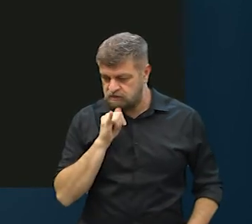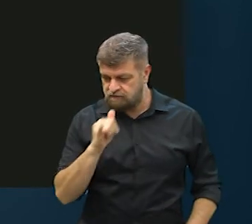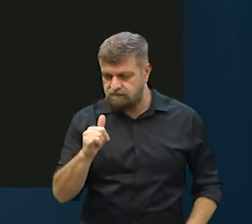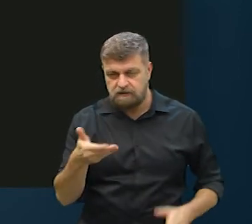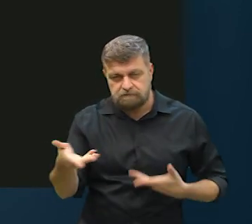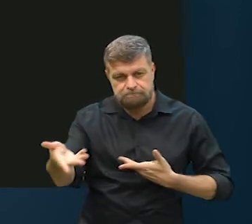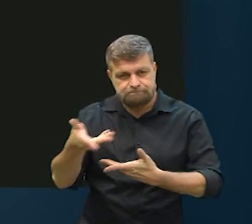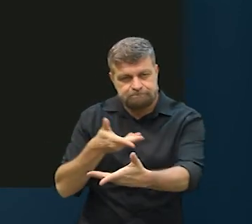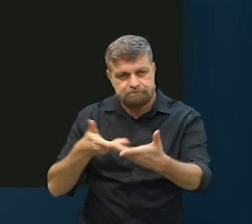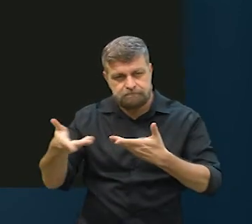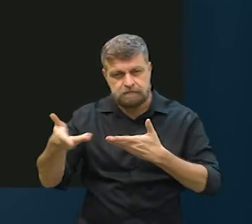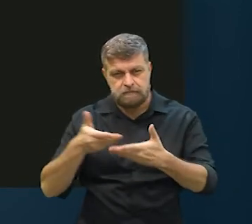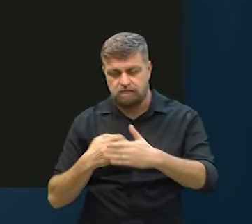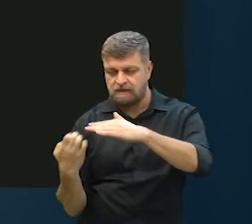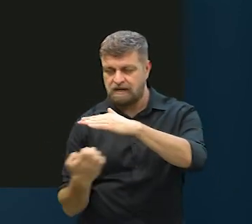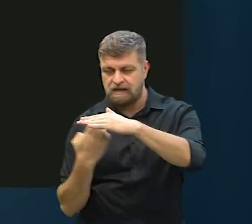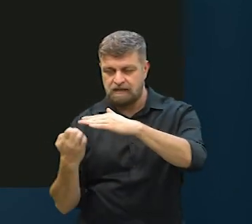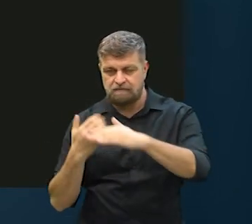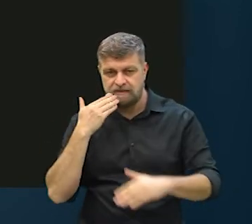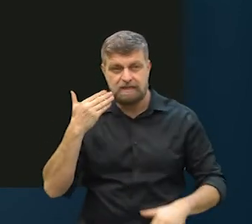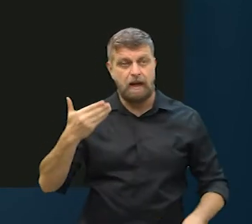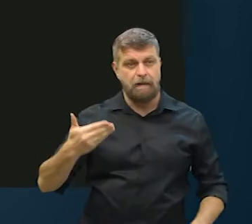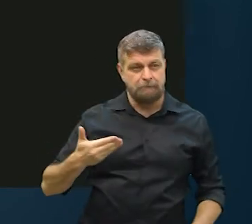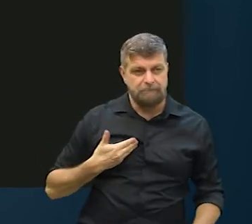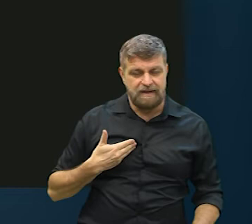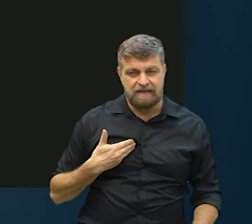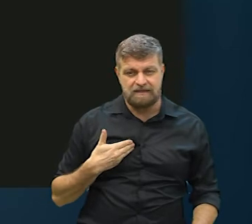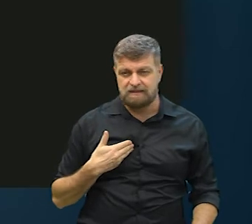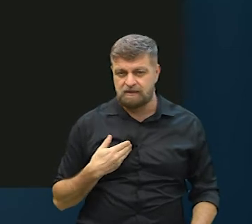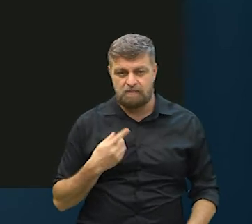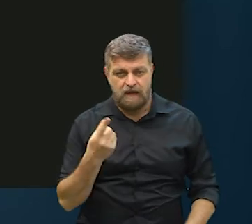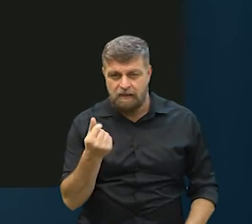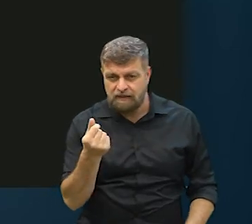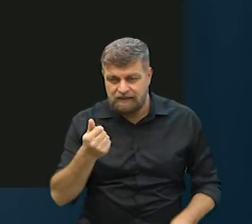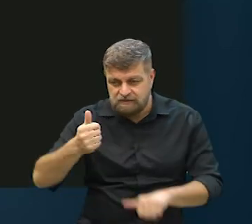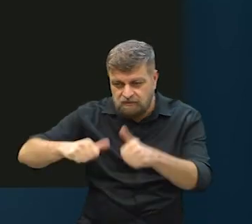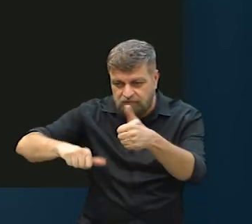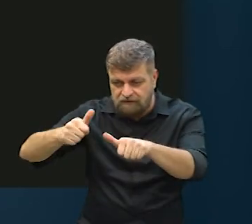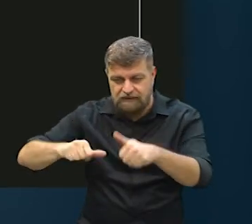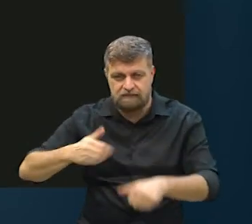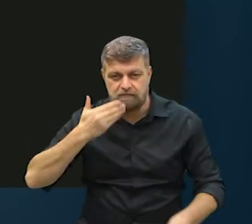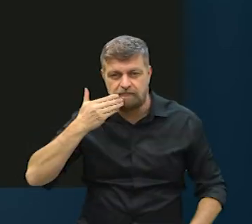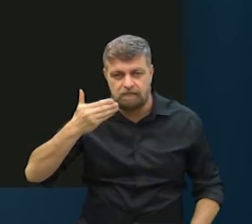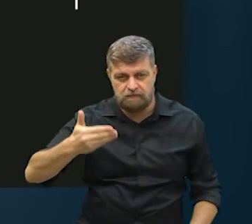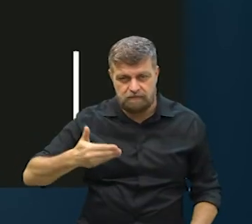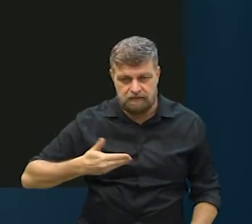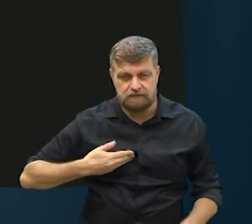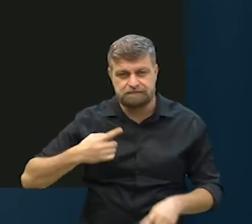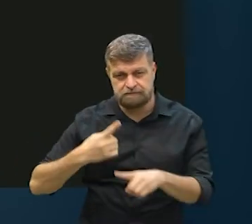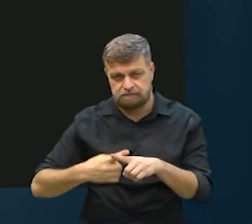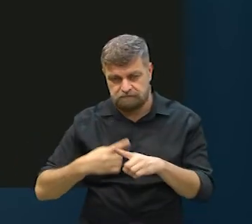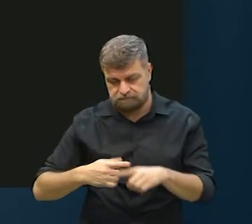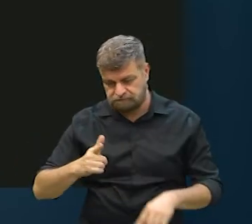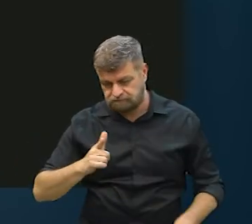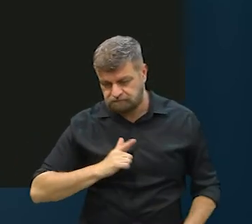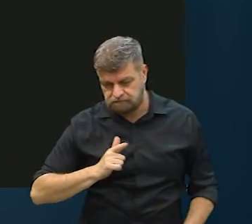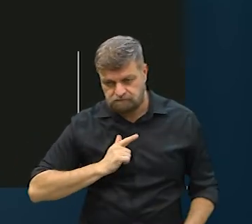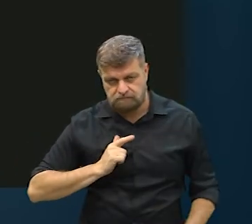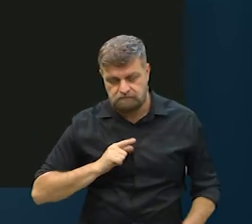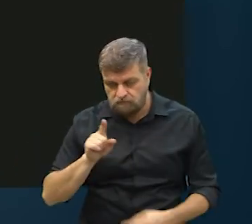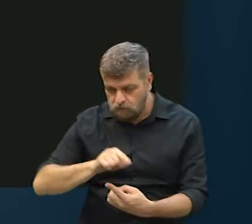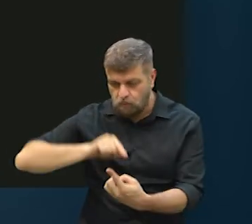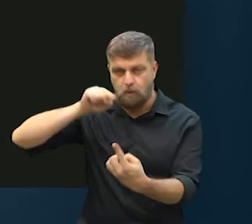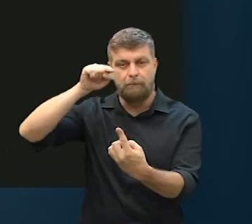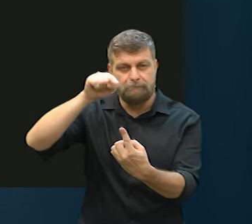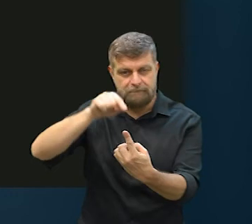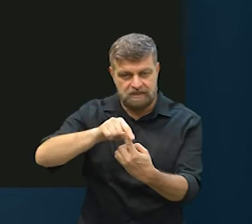de ESG, né? E as empresas nos buscam, muitas vezes não é para custo. As empresas nos buscam porque tem